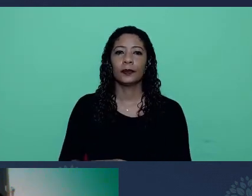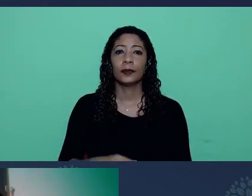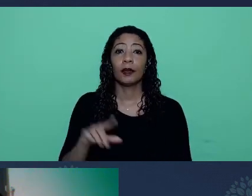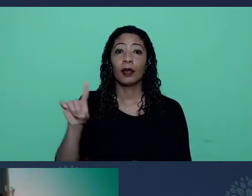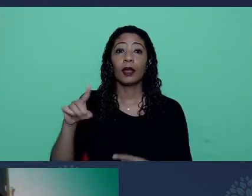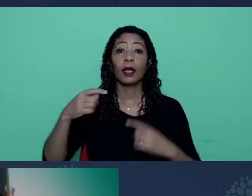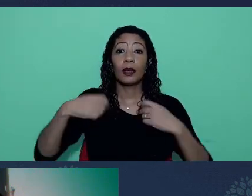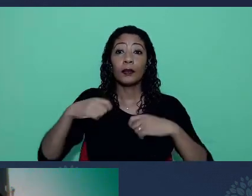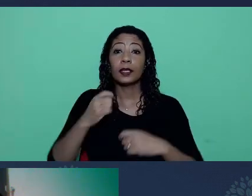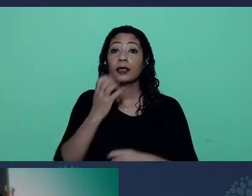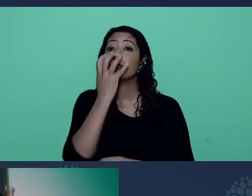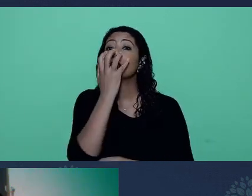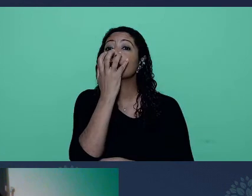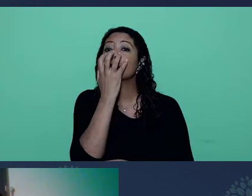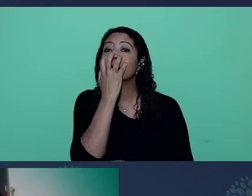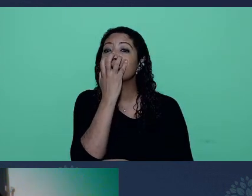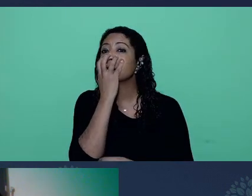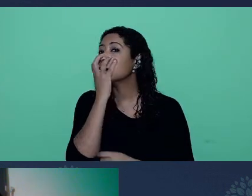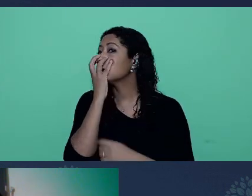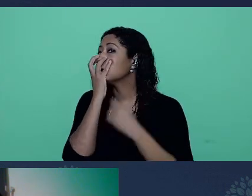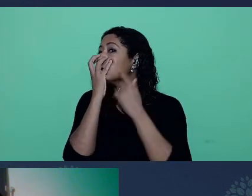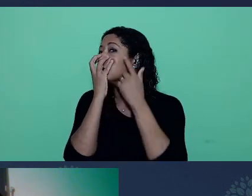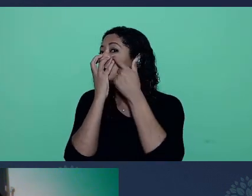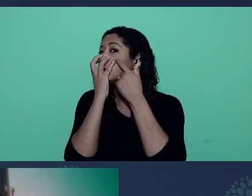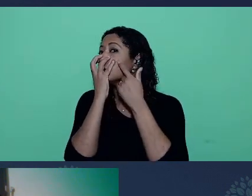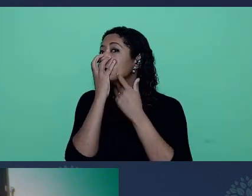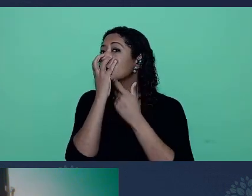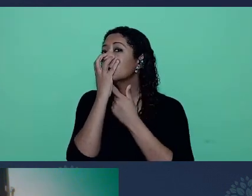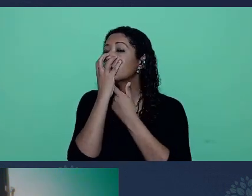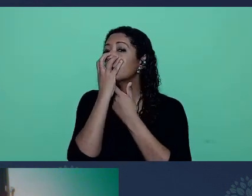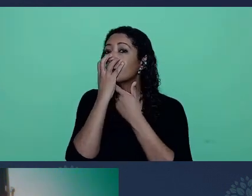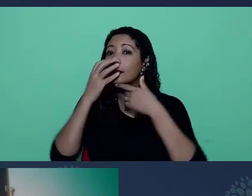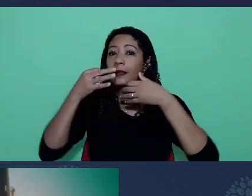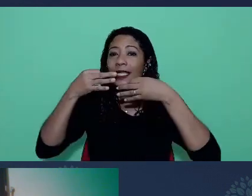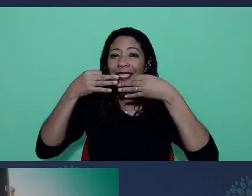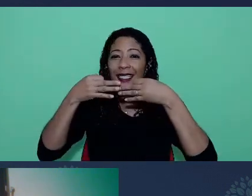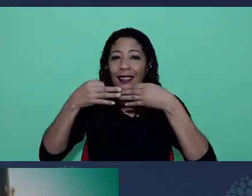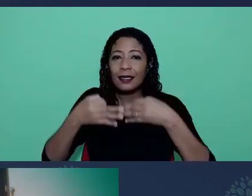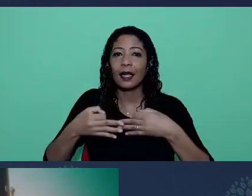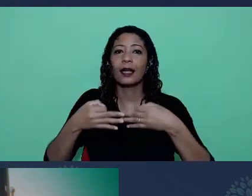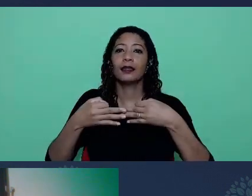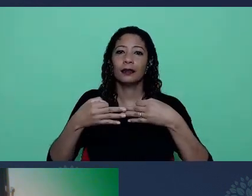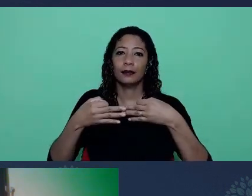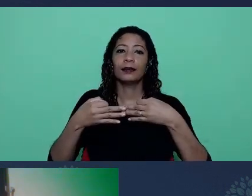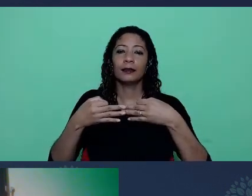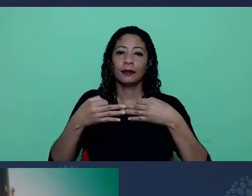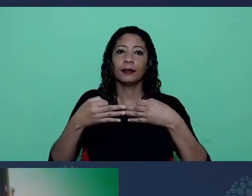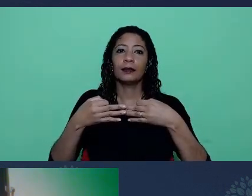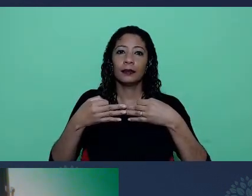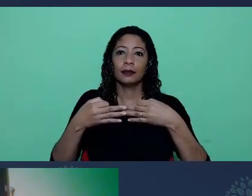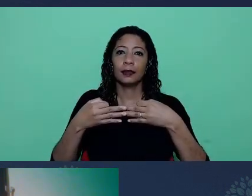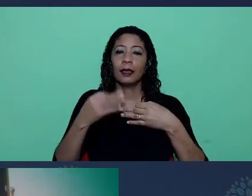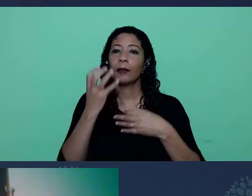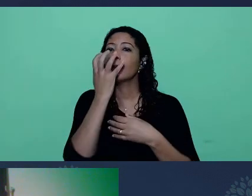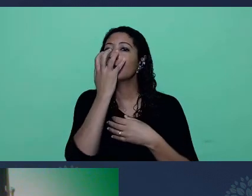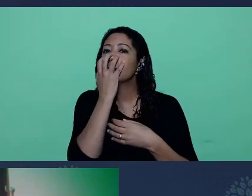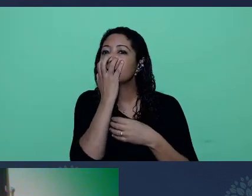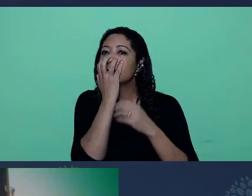devem se encaixar adequadamente em o nariz e na boca da criança, fazendo com que não